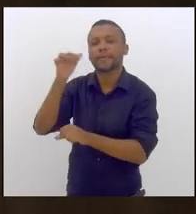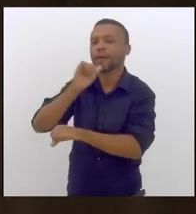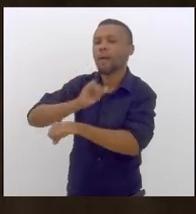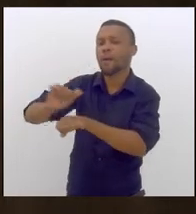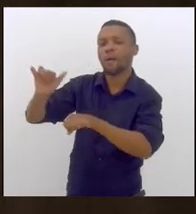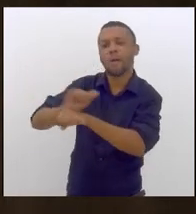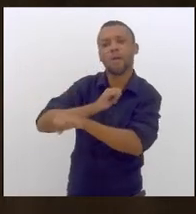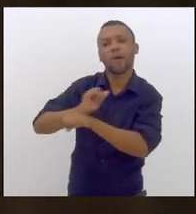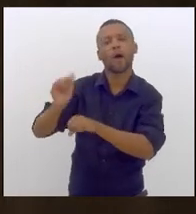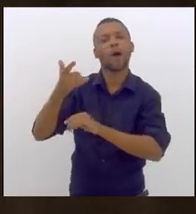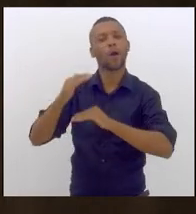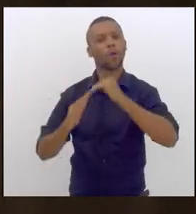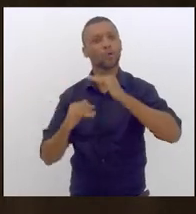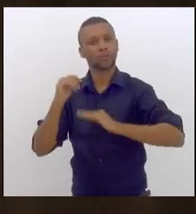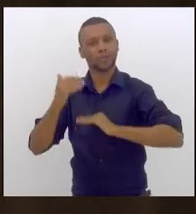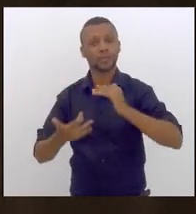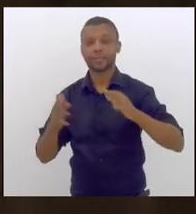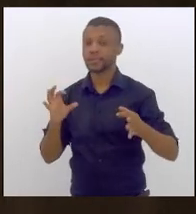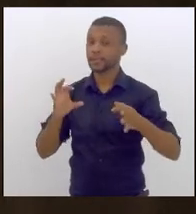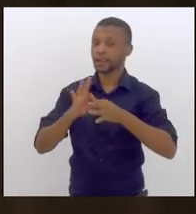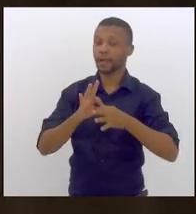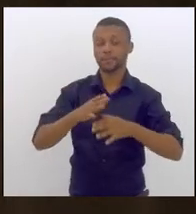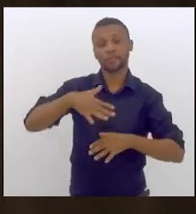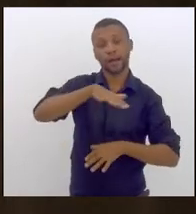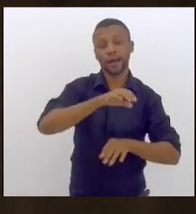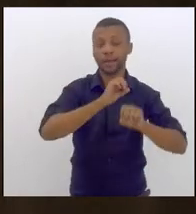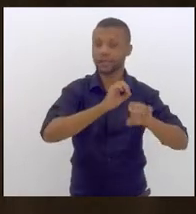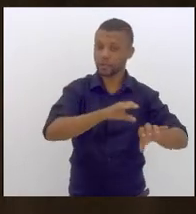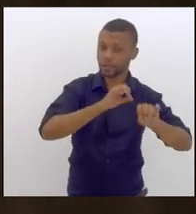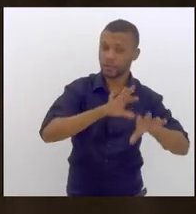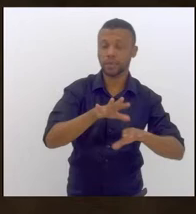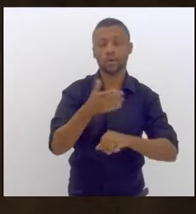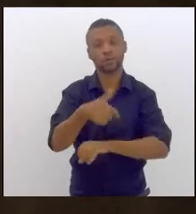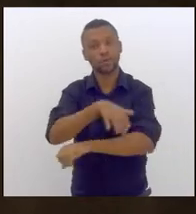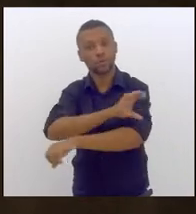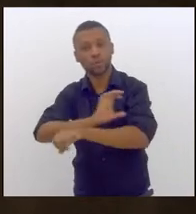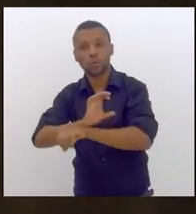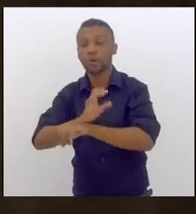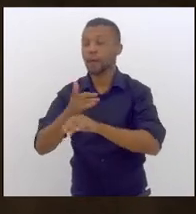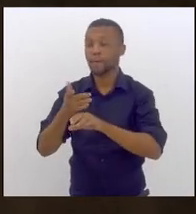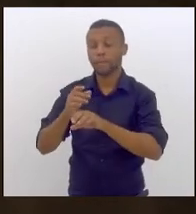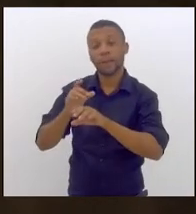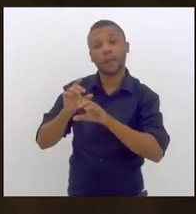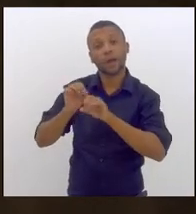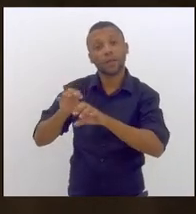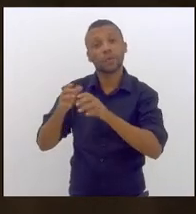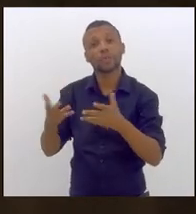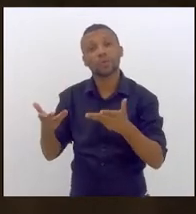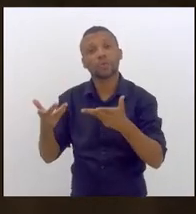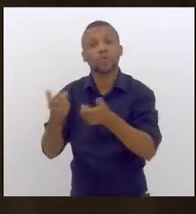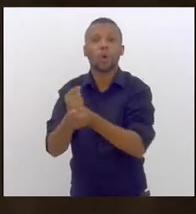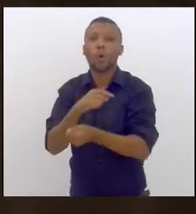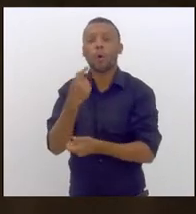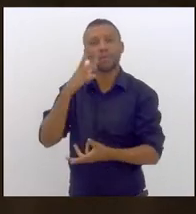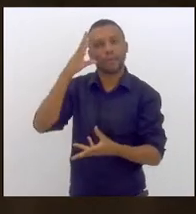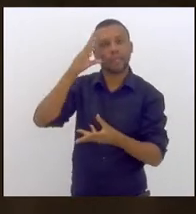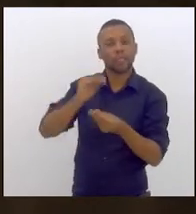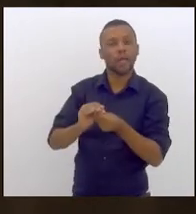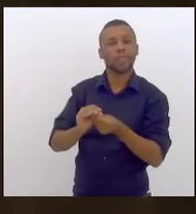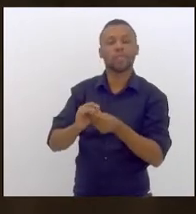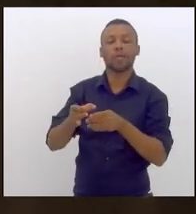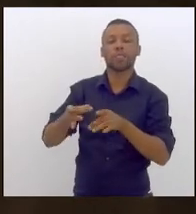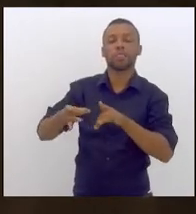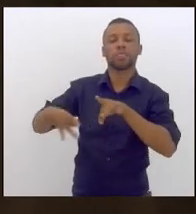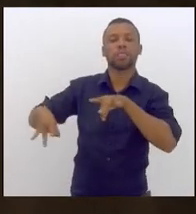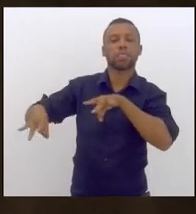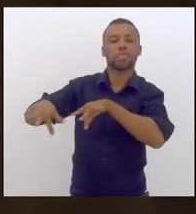que passam pela educação, pela cultura, pela qualificação profissional, enfim. Ou a gente vai entender que são masmorras, máquina de matar